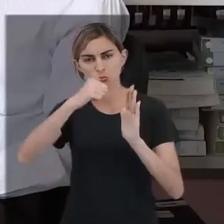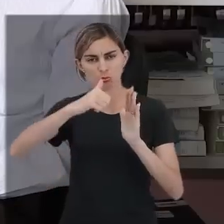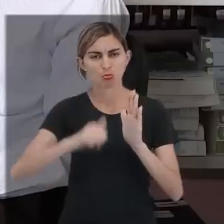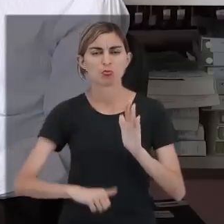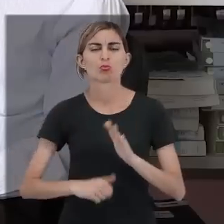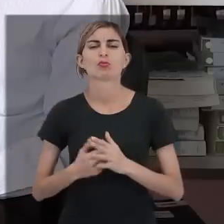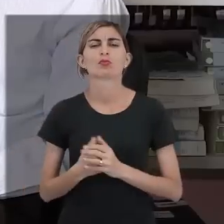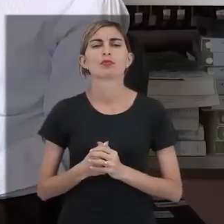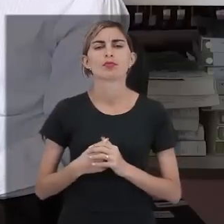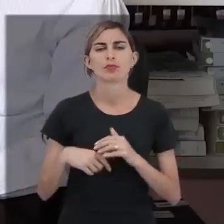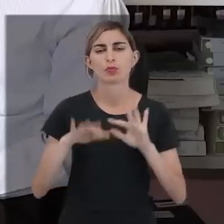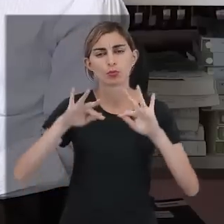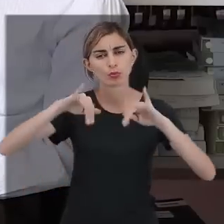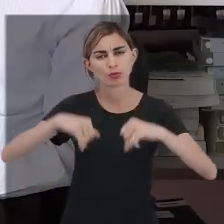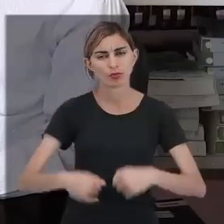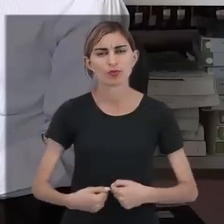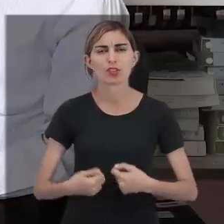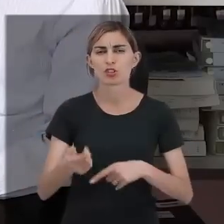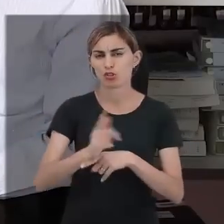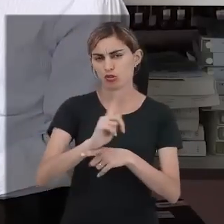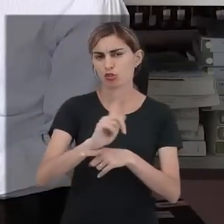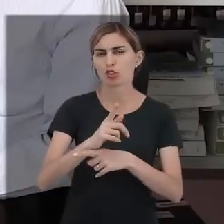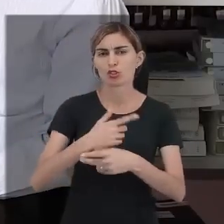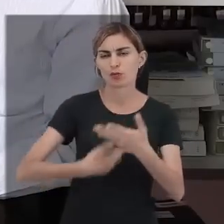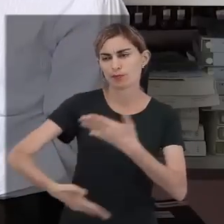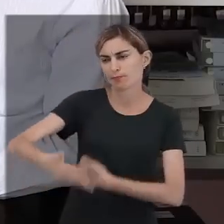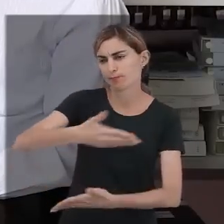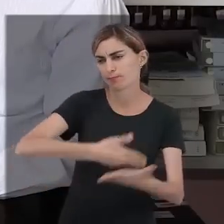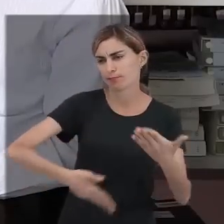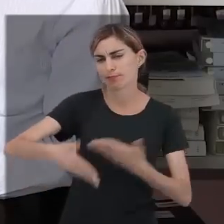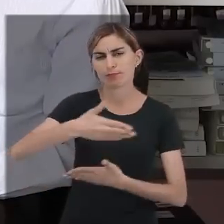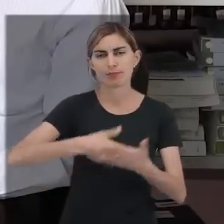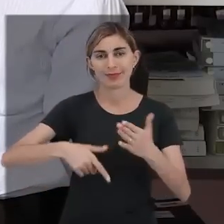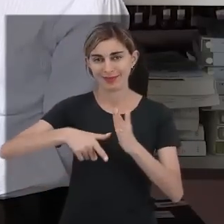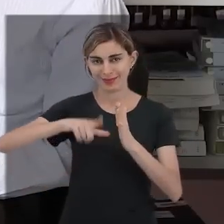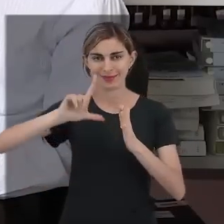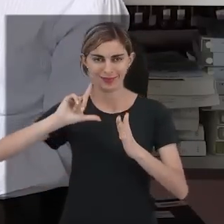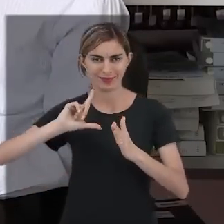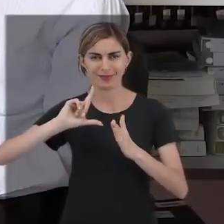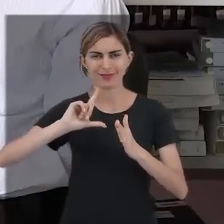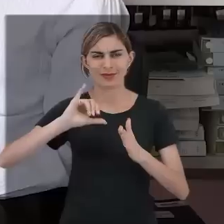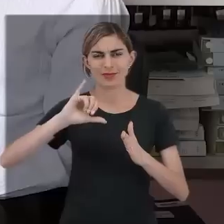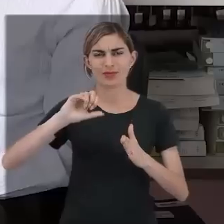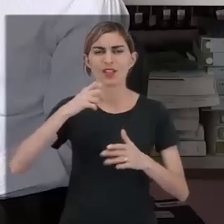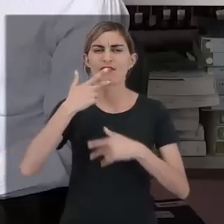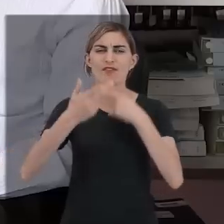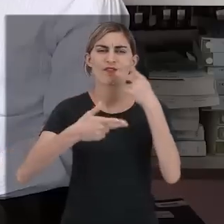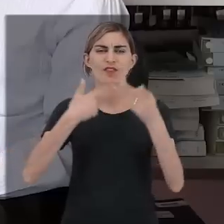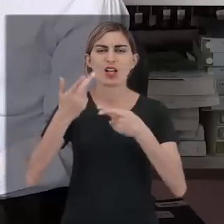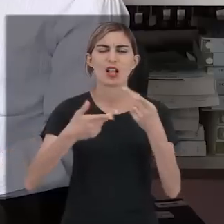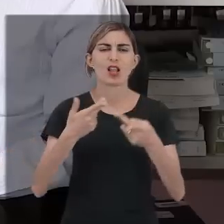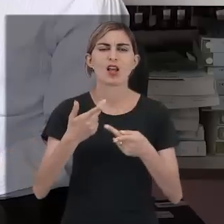tabulados. E, por fim, a gestão de relacionamento. Na versão anterior, falava assim,